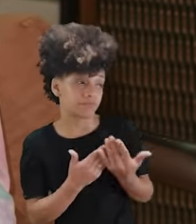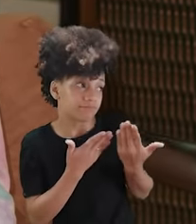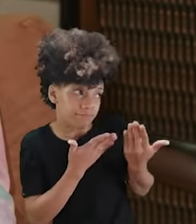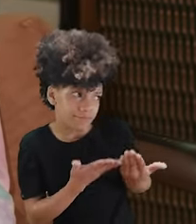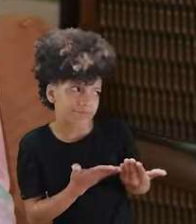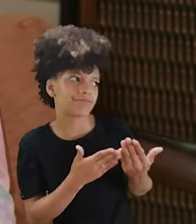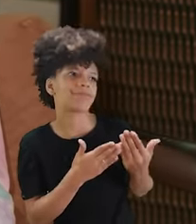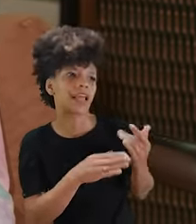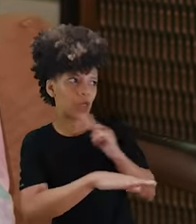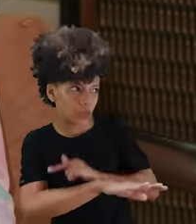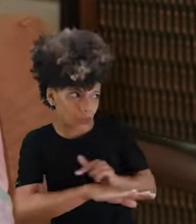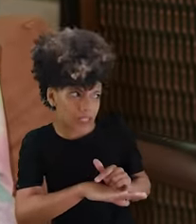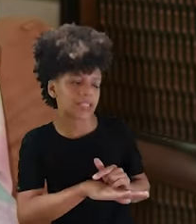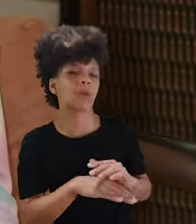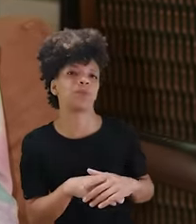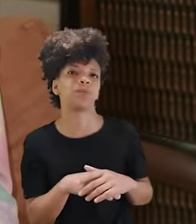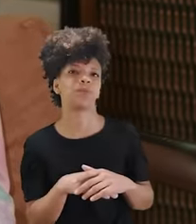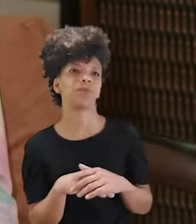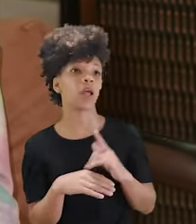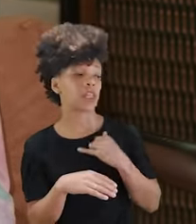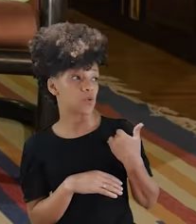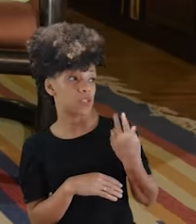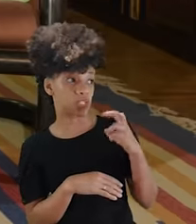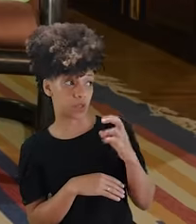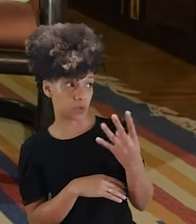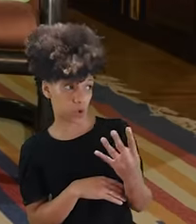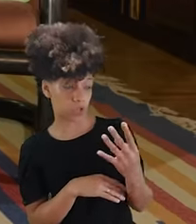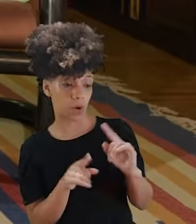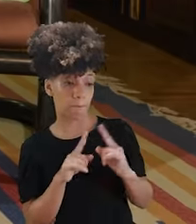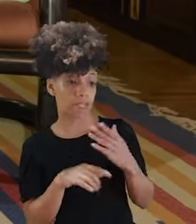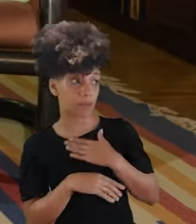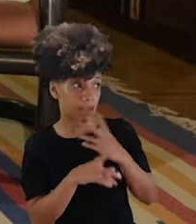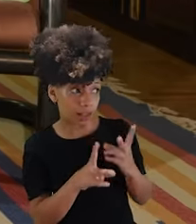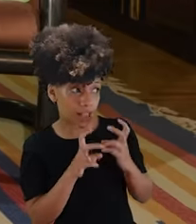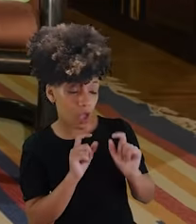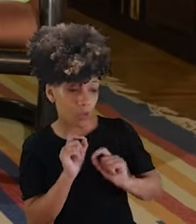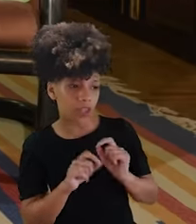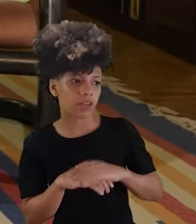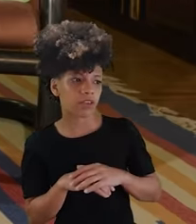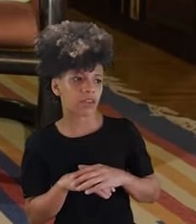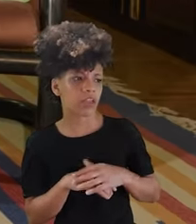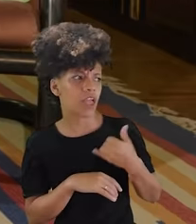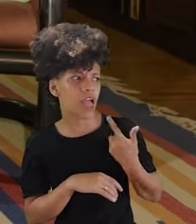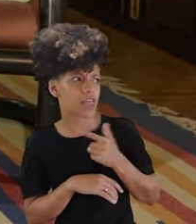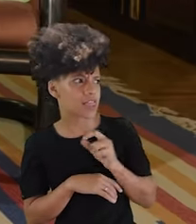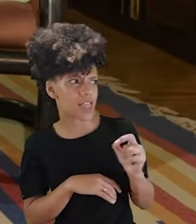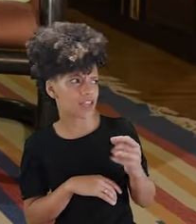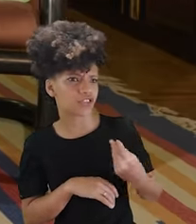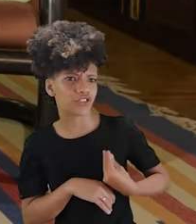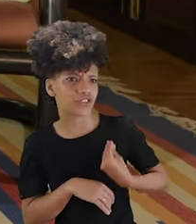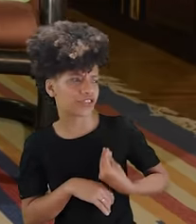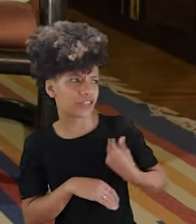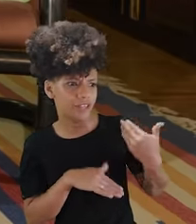mas a minha impressão é que eu eu tenho sei de tanta coisa que eu sinto que eu já avisei isso falei que eu tô